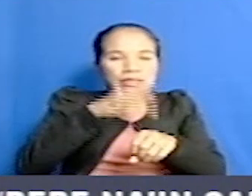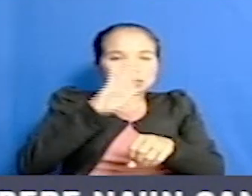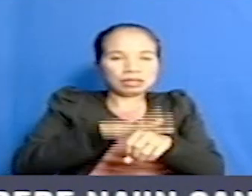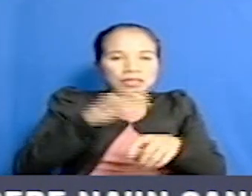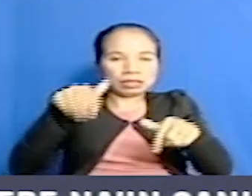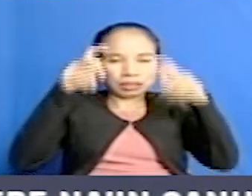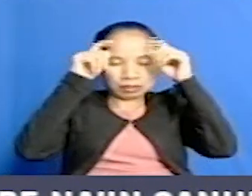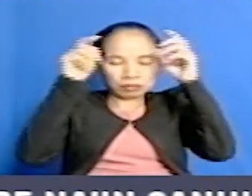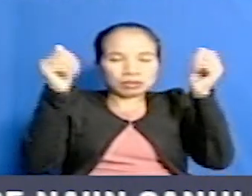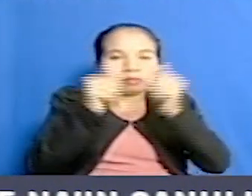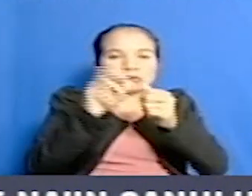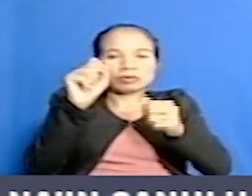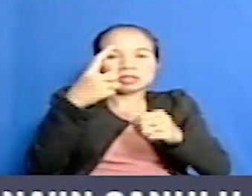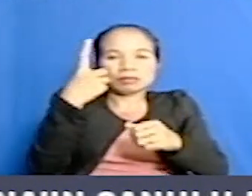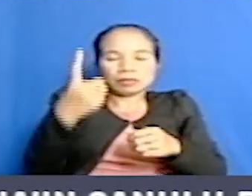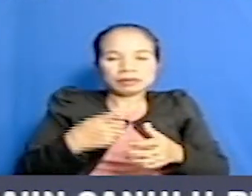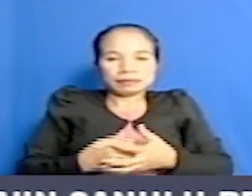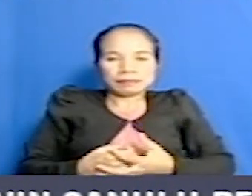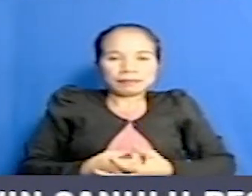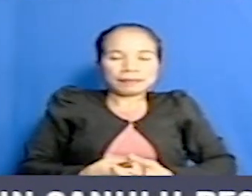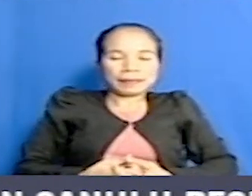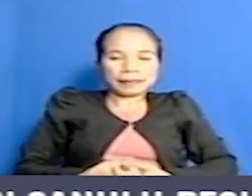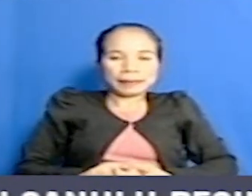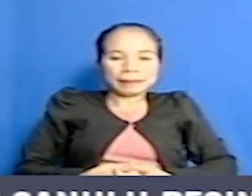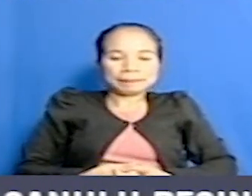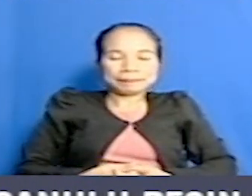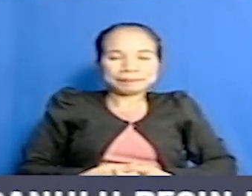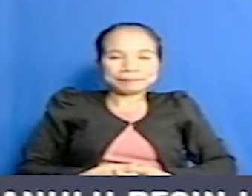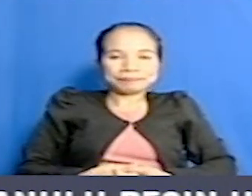hamutuk na insanulu resen ida. Fortunato Martins, Miguel da Costa, ba RTTL.